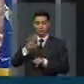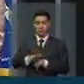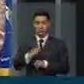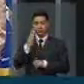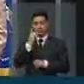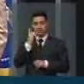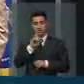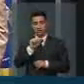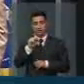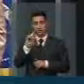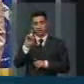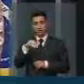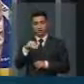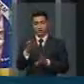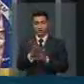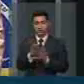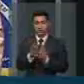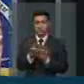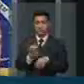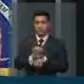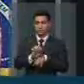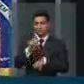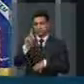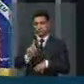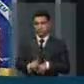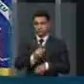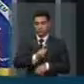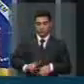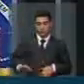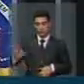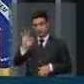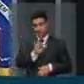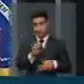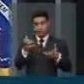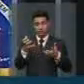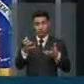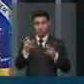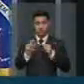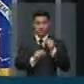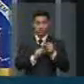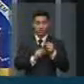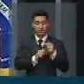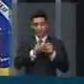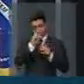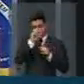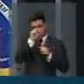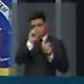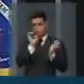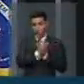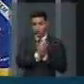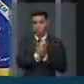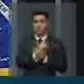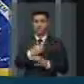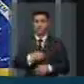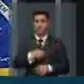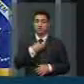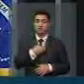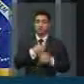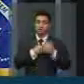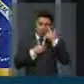Estado Democrático de Direito. É o governo federal tentando impor a sua mão forte, o poder executivo tentando se impor